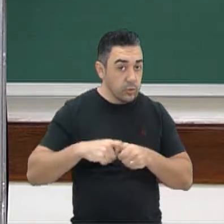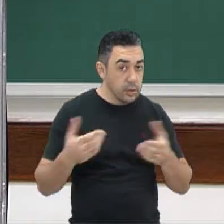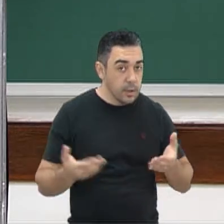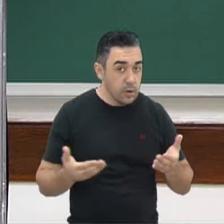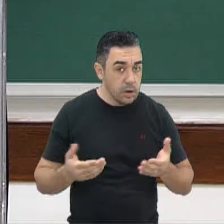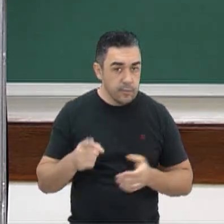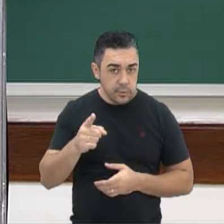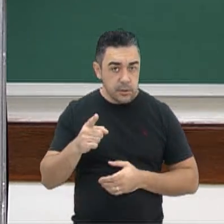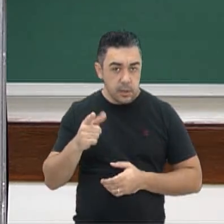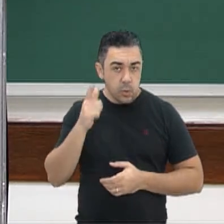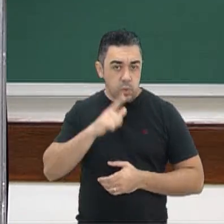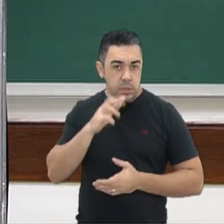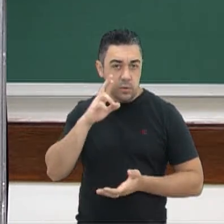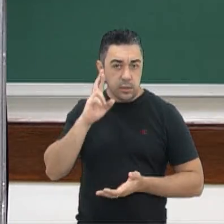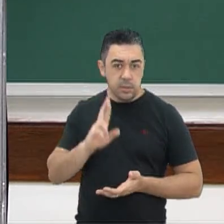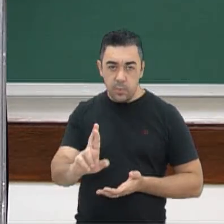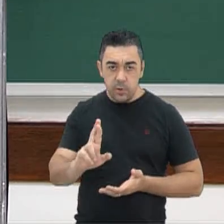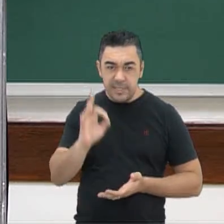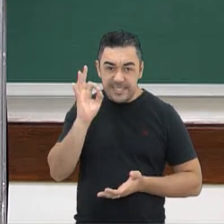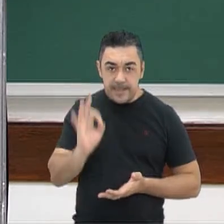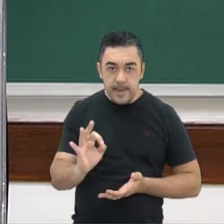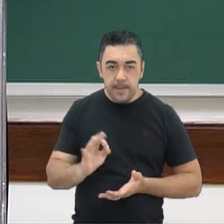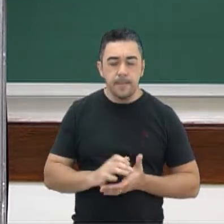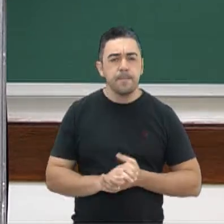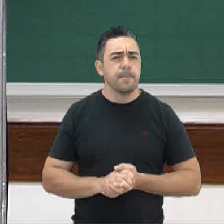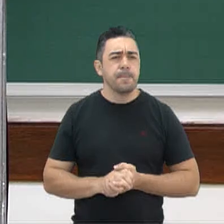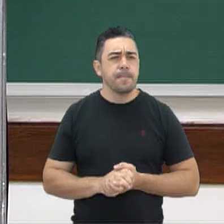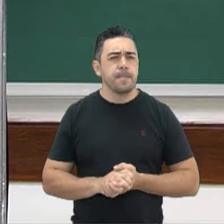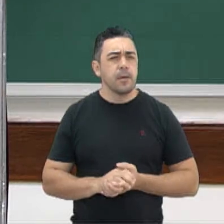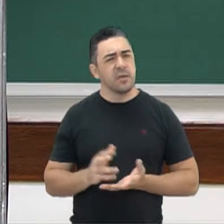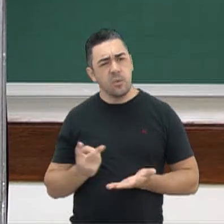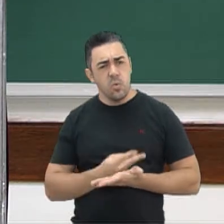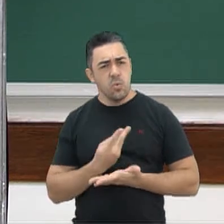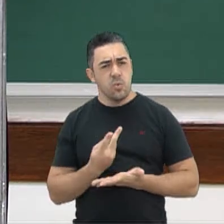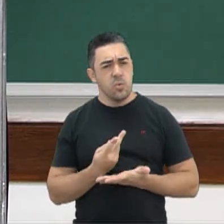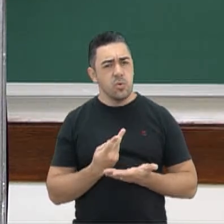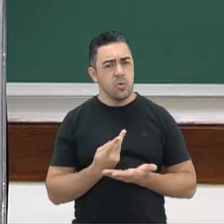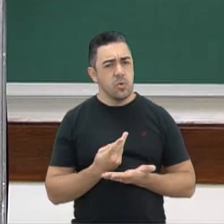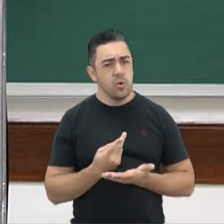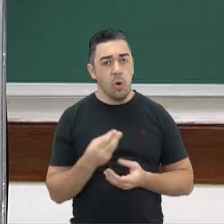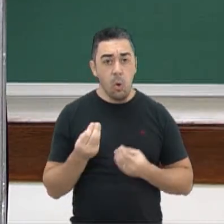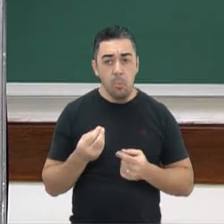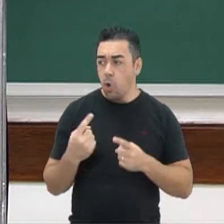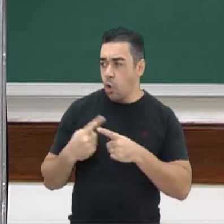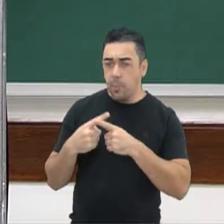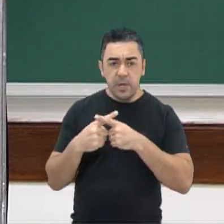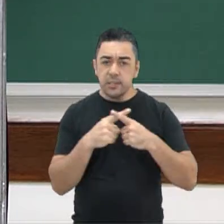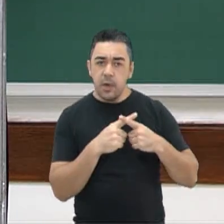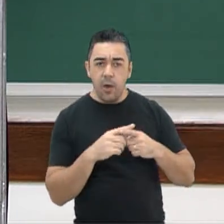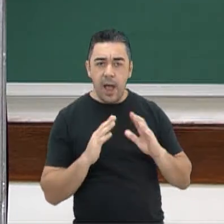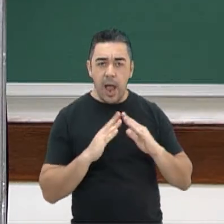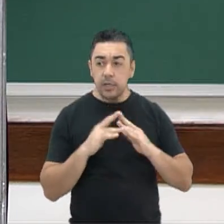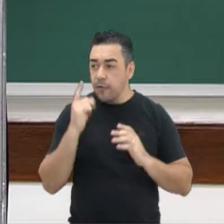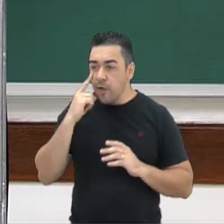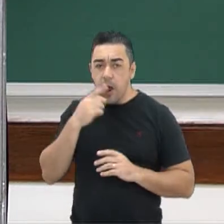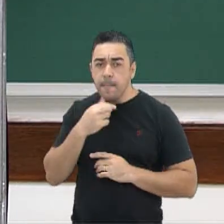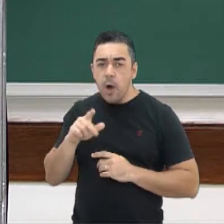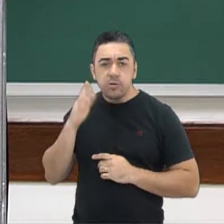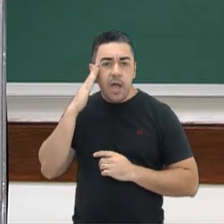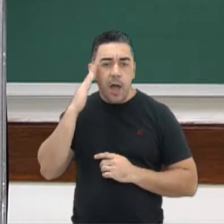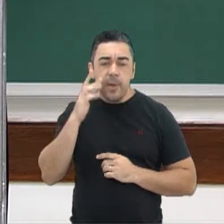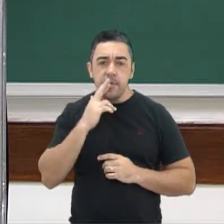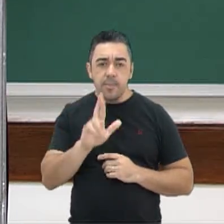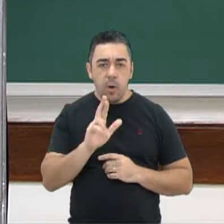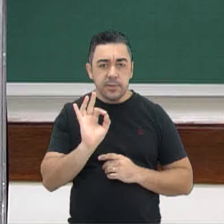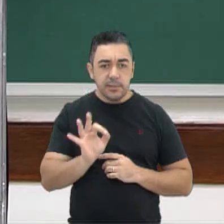Voltamos. Será que você acertou? Será que você errou? Fez competição aí na casa para ver os irmãos ou os pais,